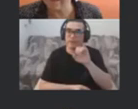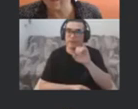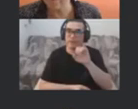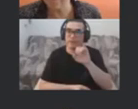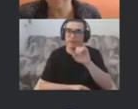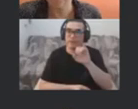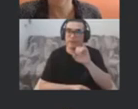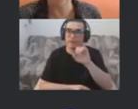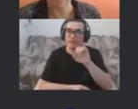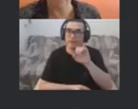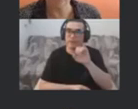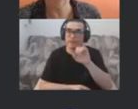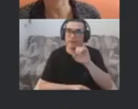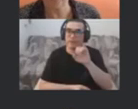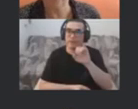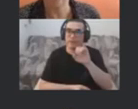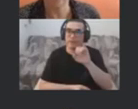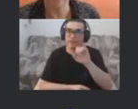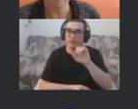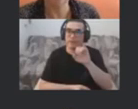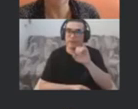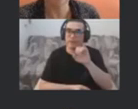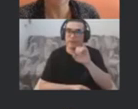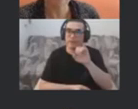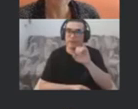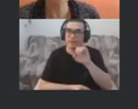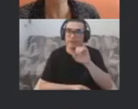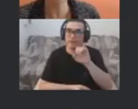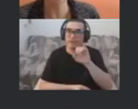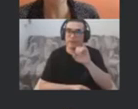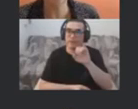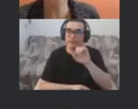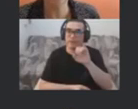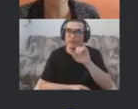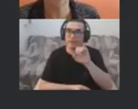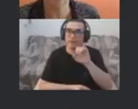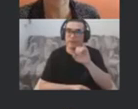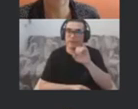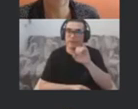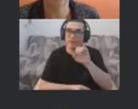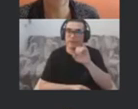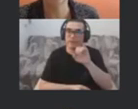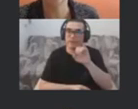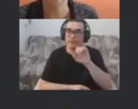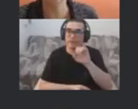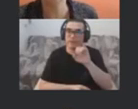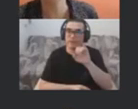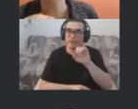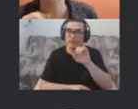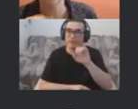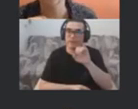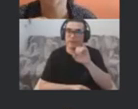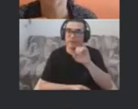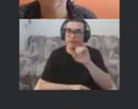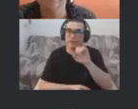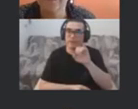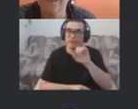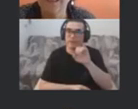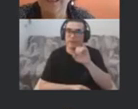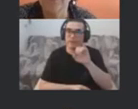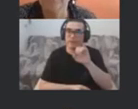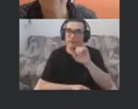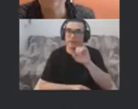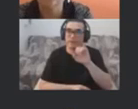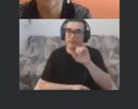a concentração em chocolate, tá? Então, o primeiro passo do processo analítico é buscar na